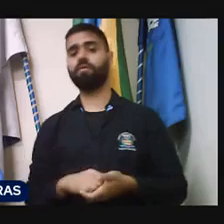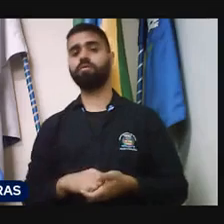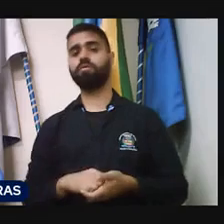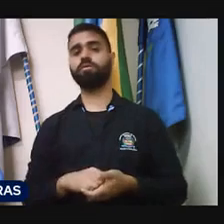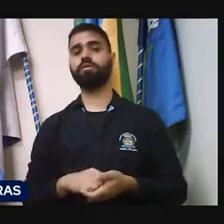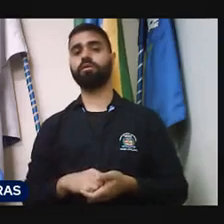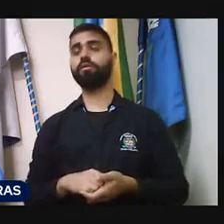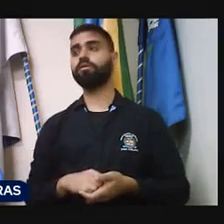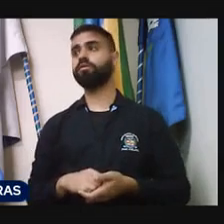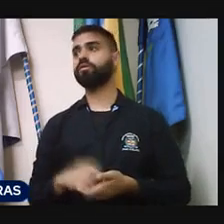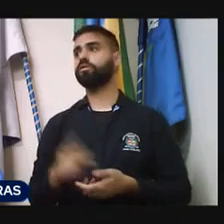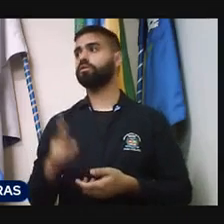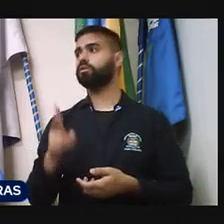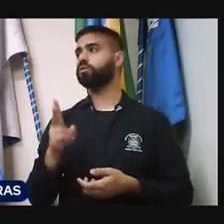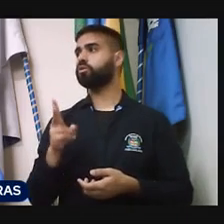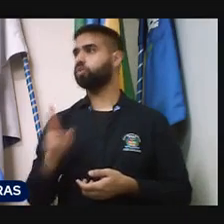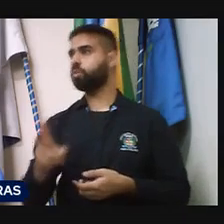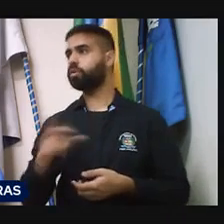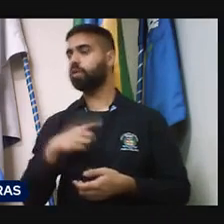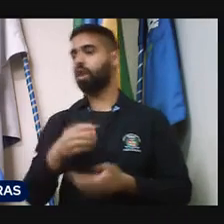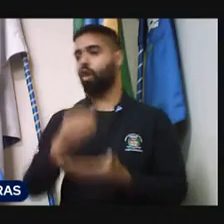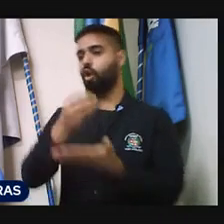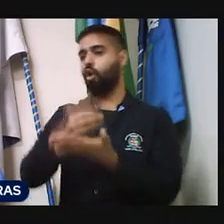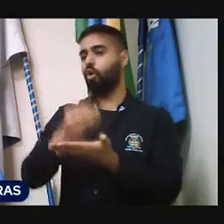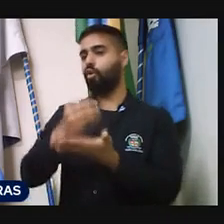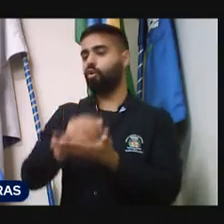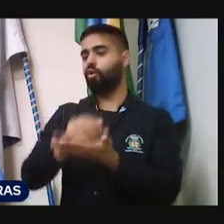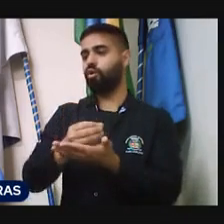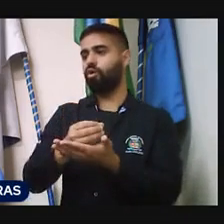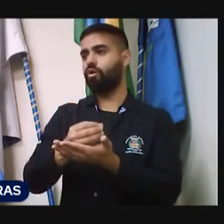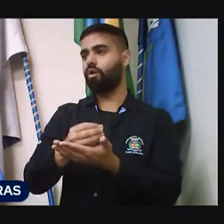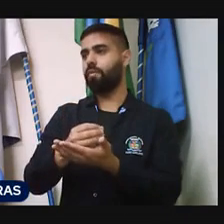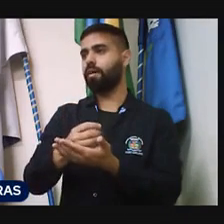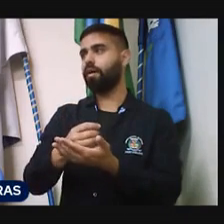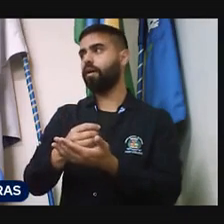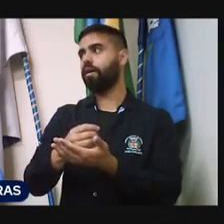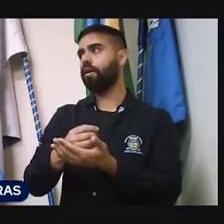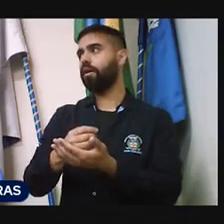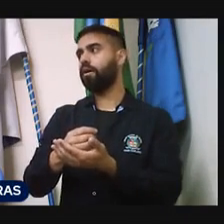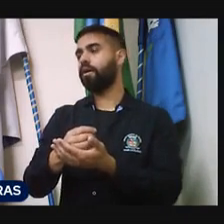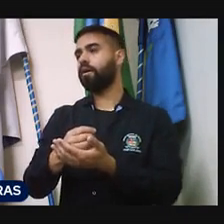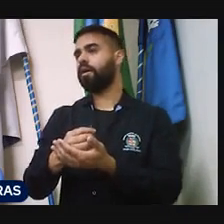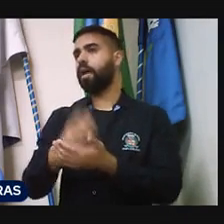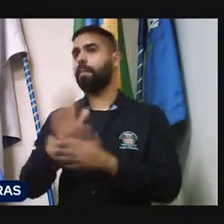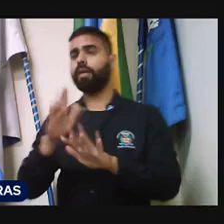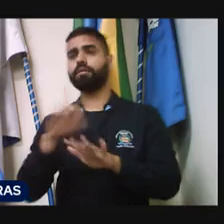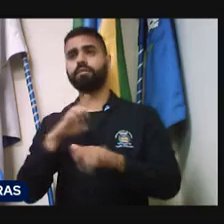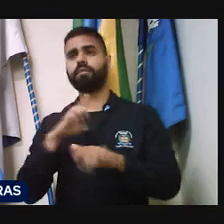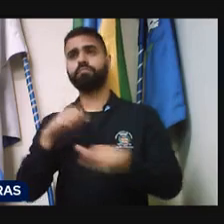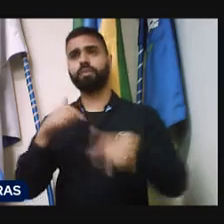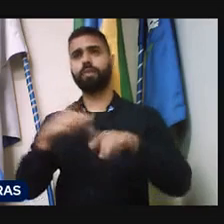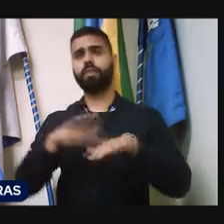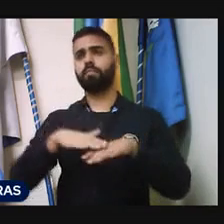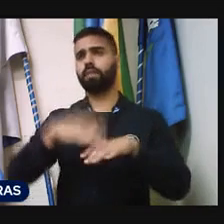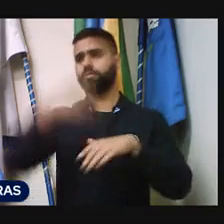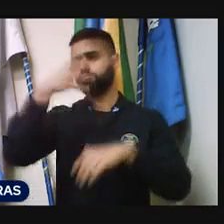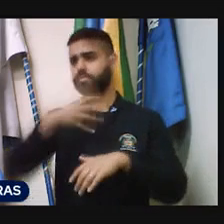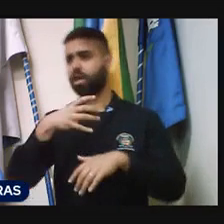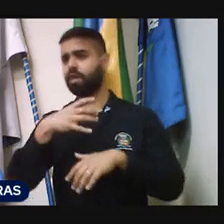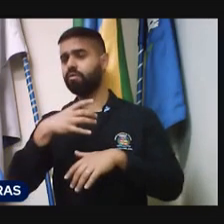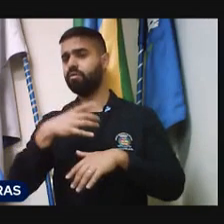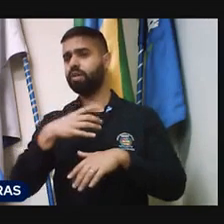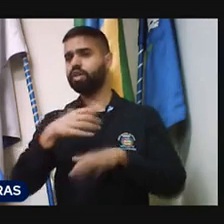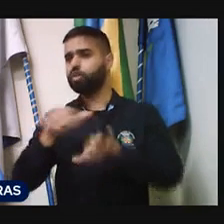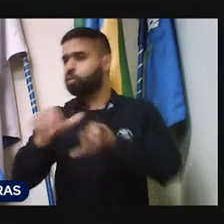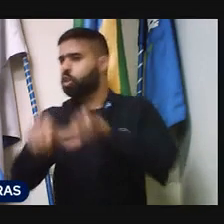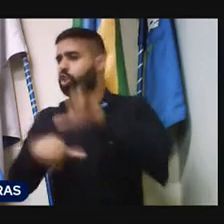continuamos servir no copo no copo de plástico continuamos a fazer o mesmo atendimento só com mais seriedade mais responsabilidade e